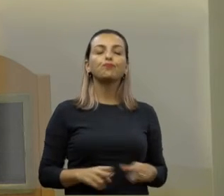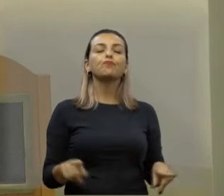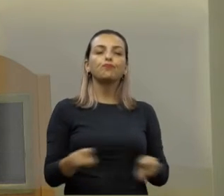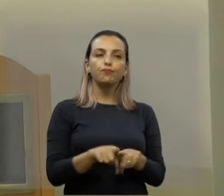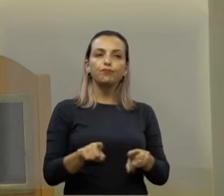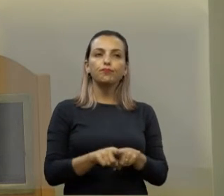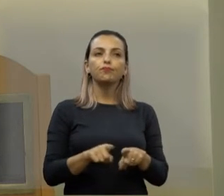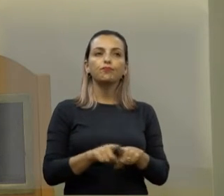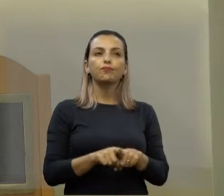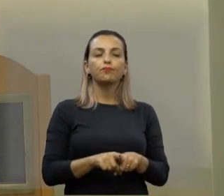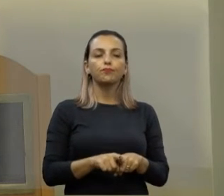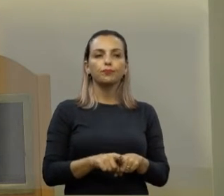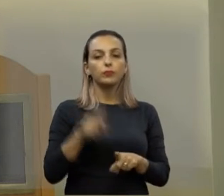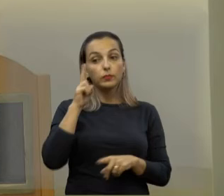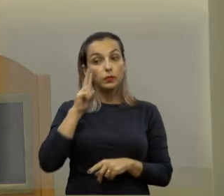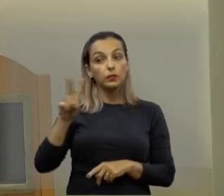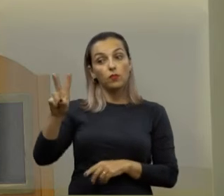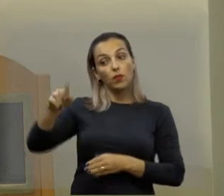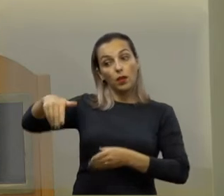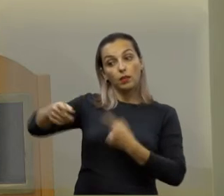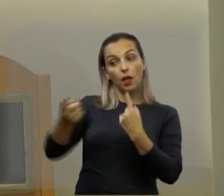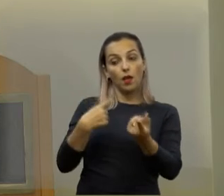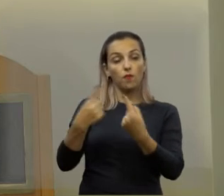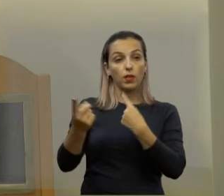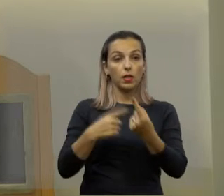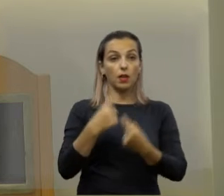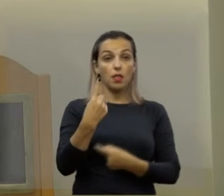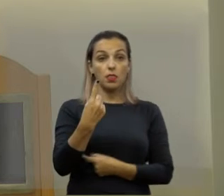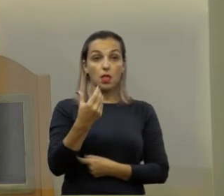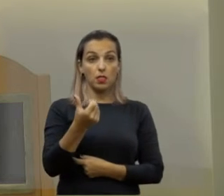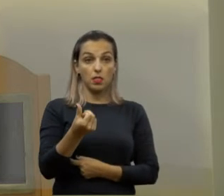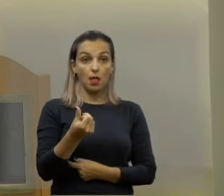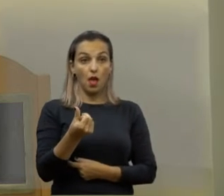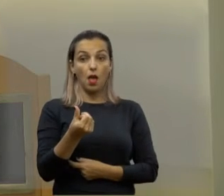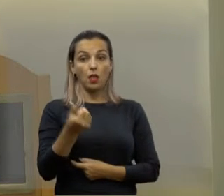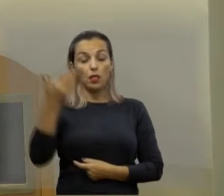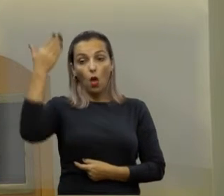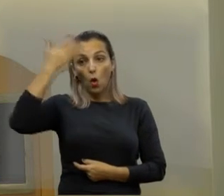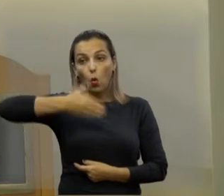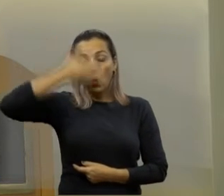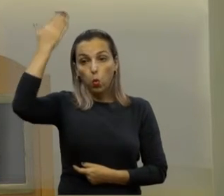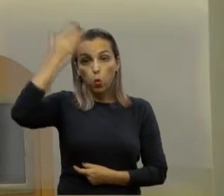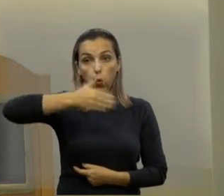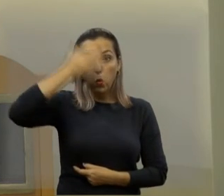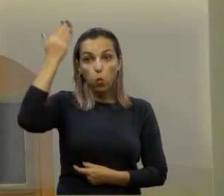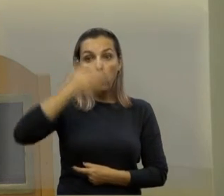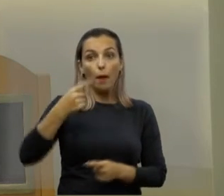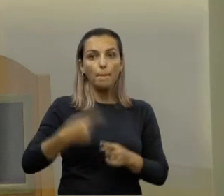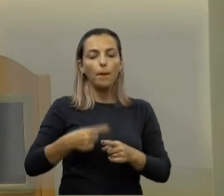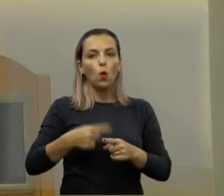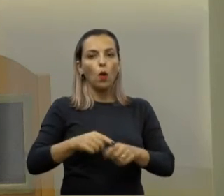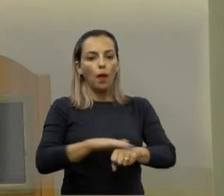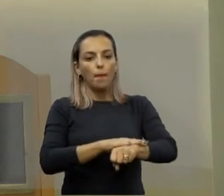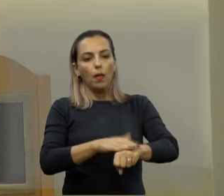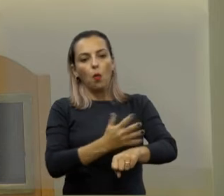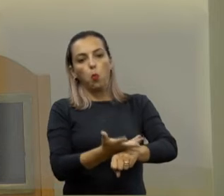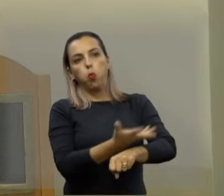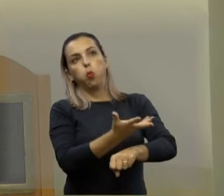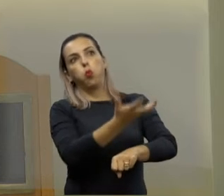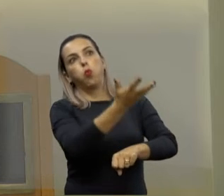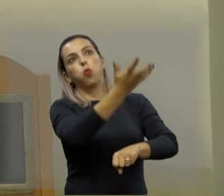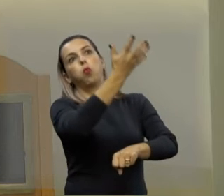outra coisa você passar na 16 lá você quase não vê nas esquinas o mato que tá alto